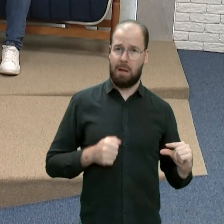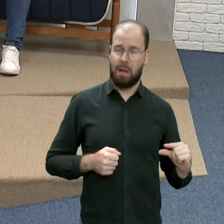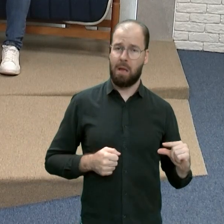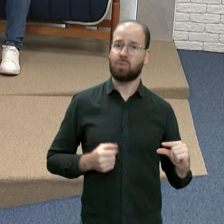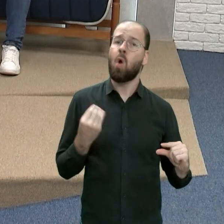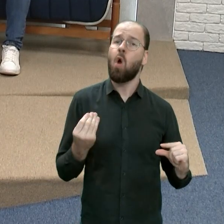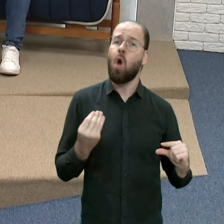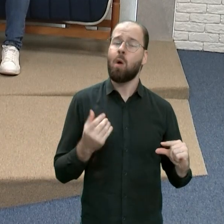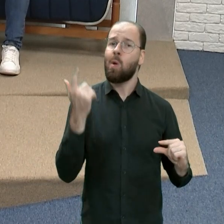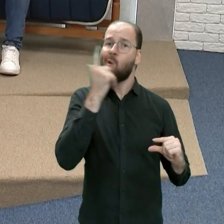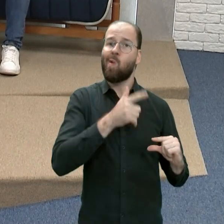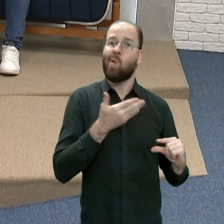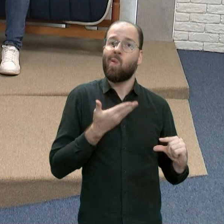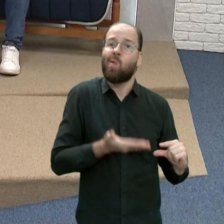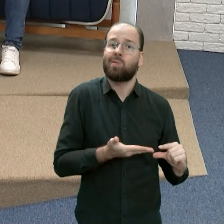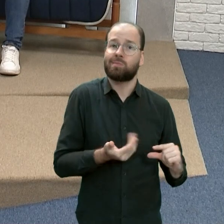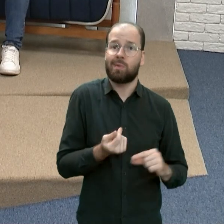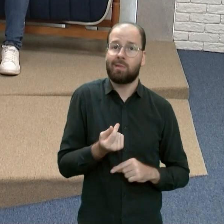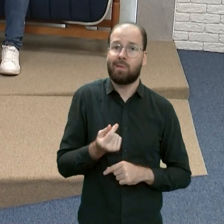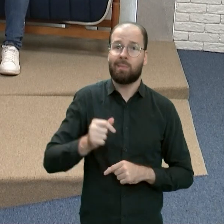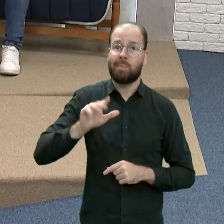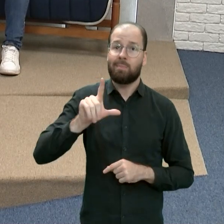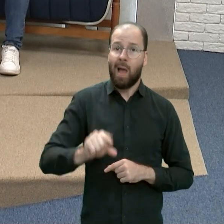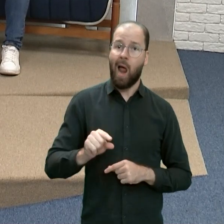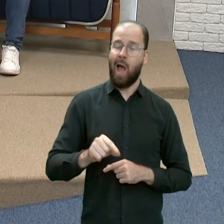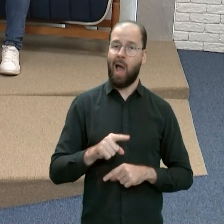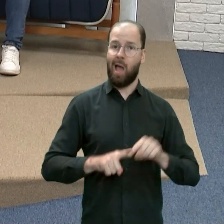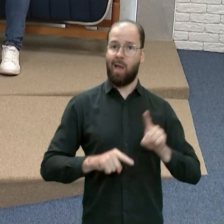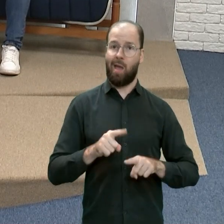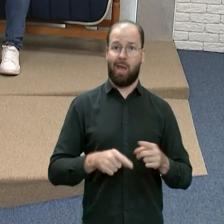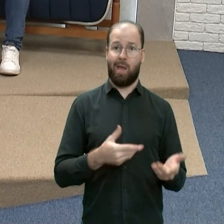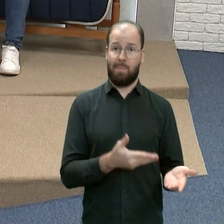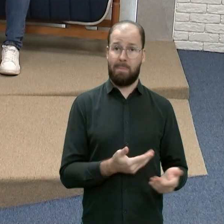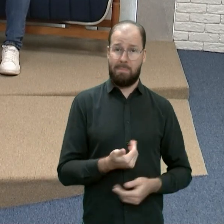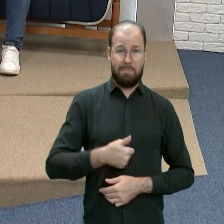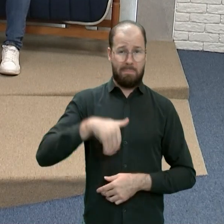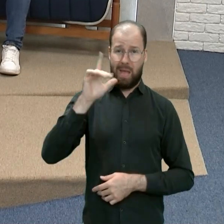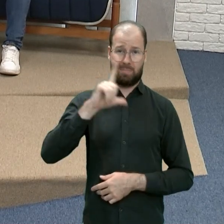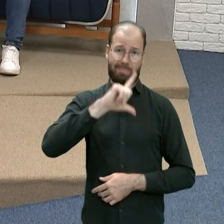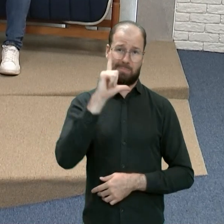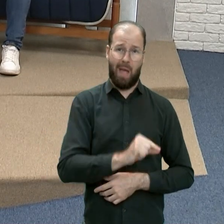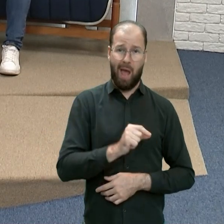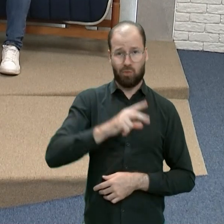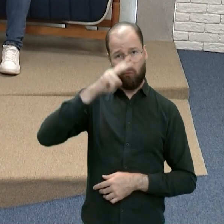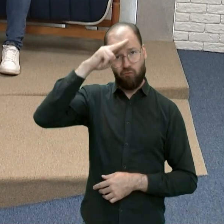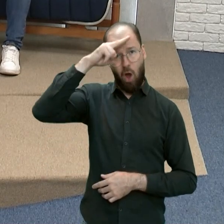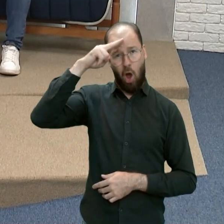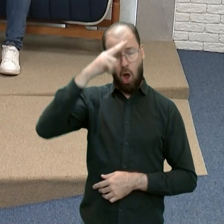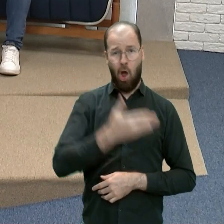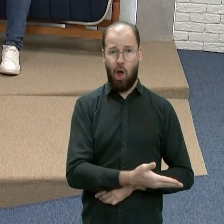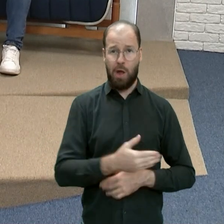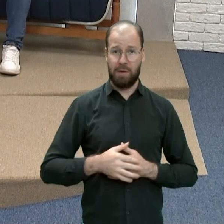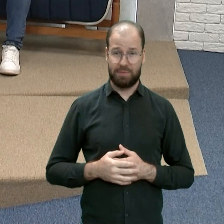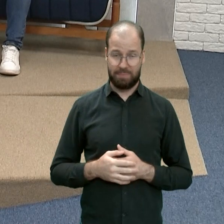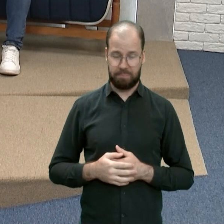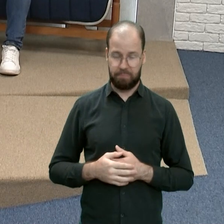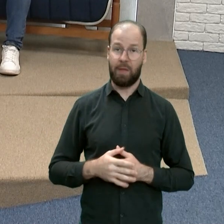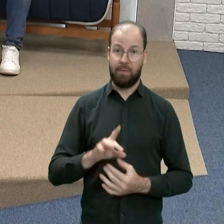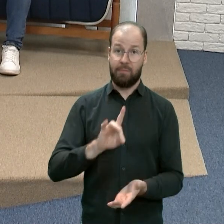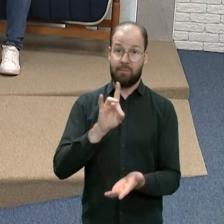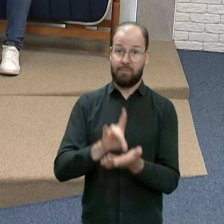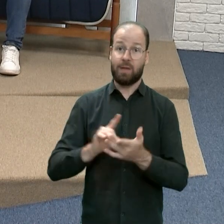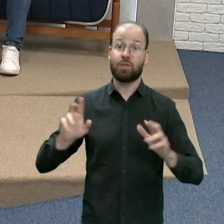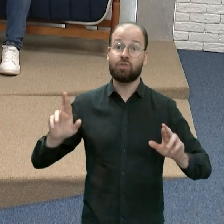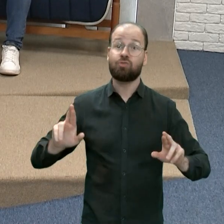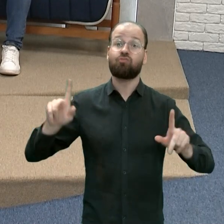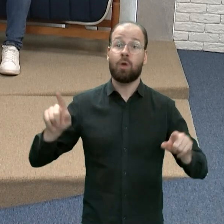até esse equipamento que, assim, é tão mais barato do que o outro? Na verdade, a grande diferença foi pesquisar